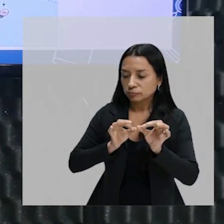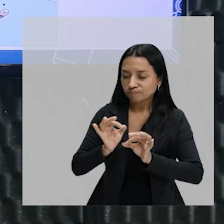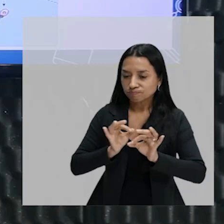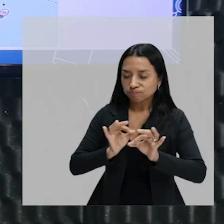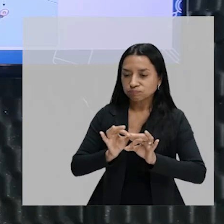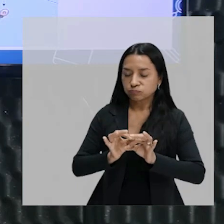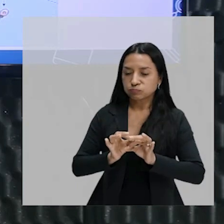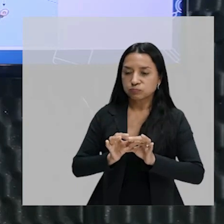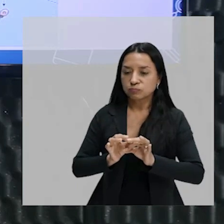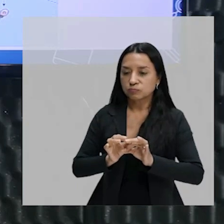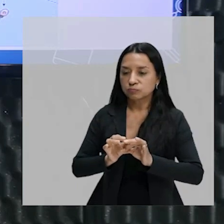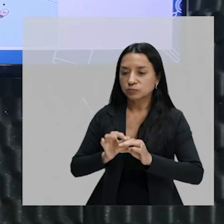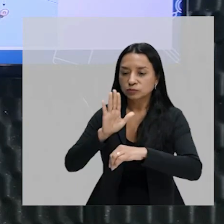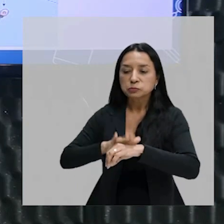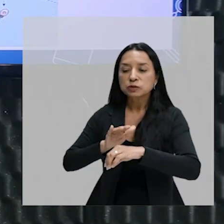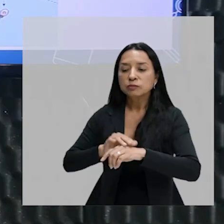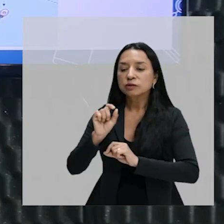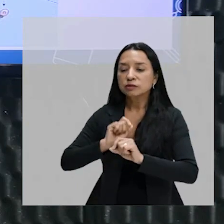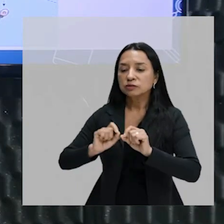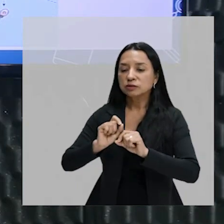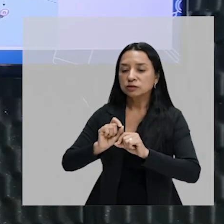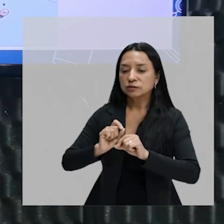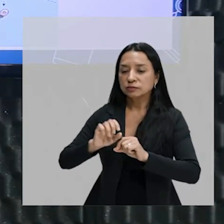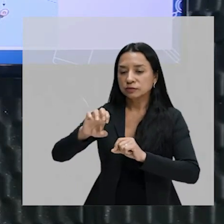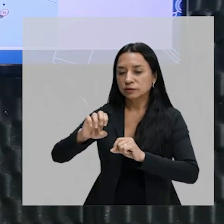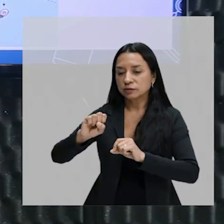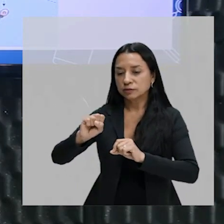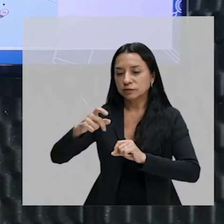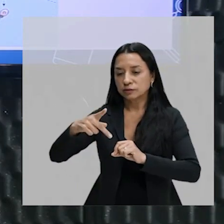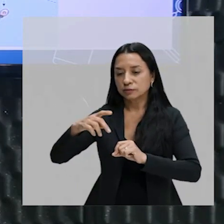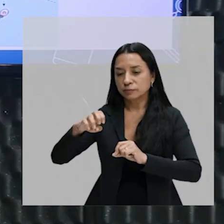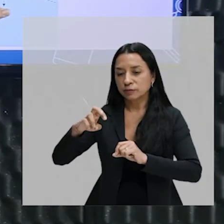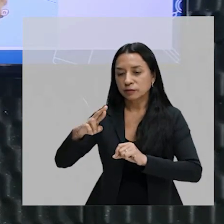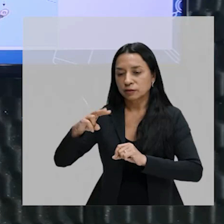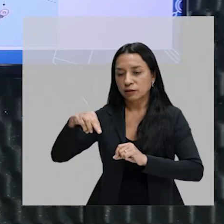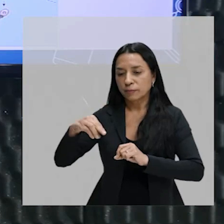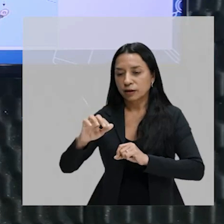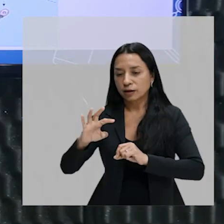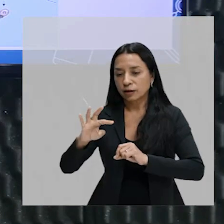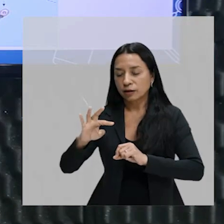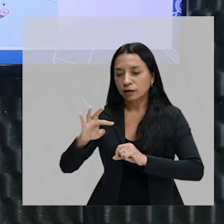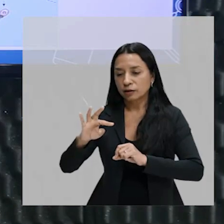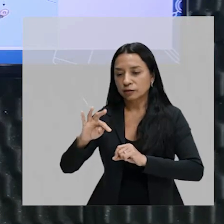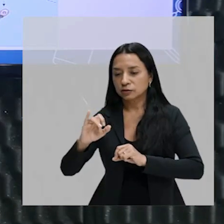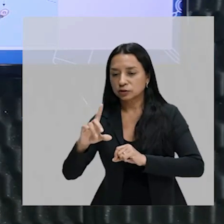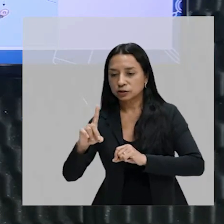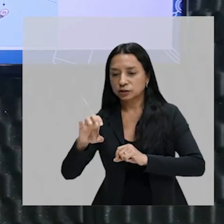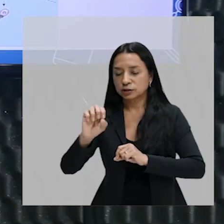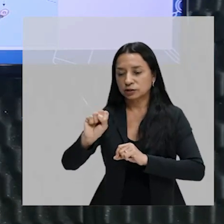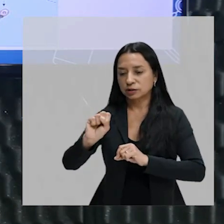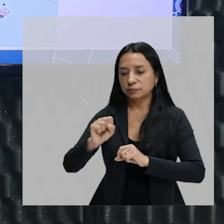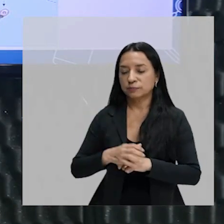pessoal elas são chamadas de espermatide ainda não é espermatozoide porque agora